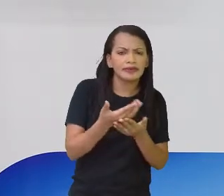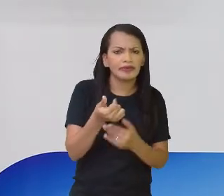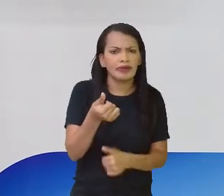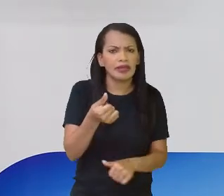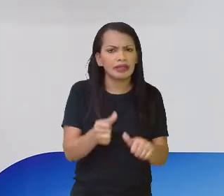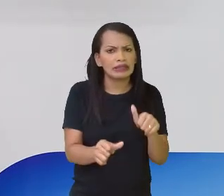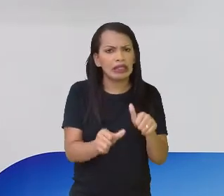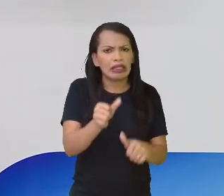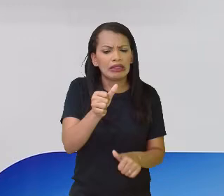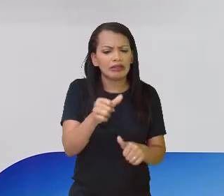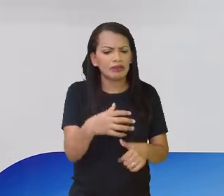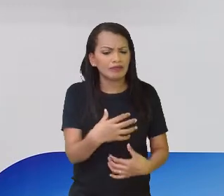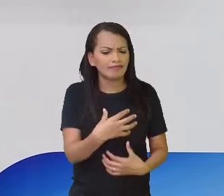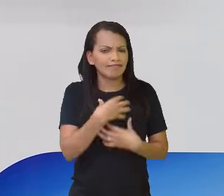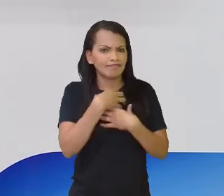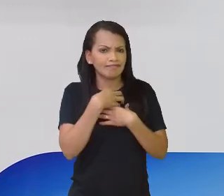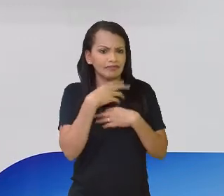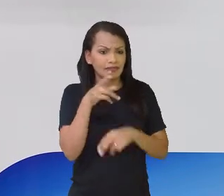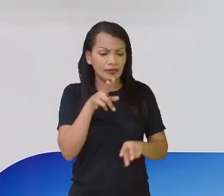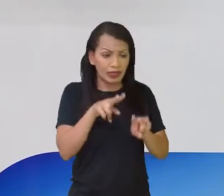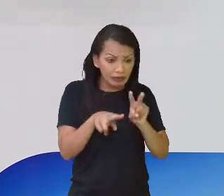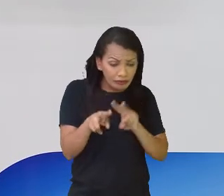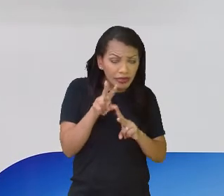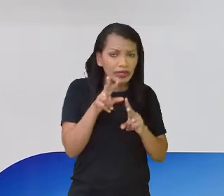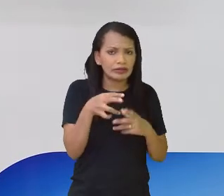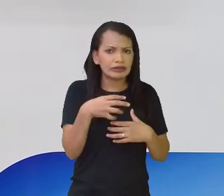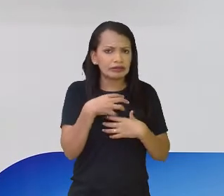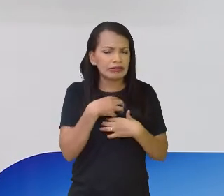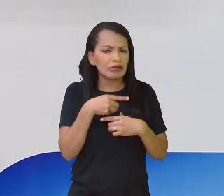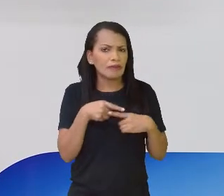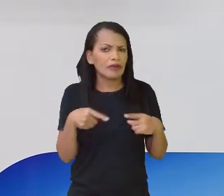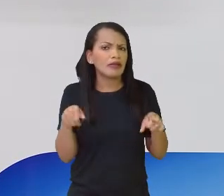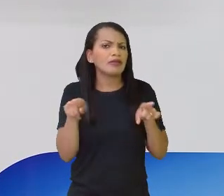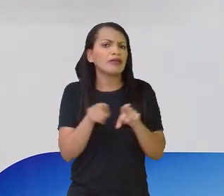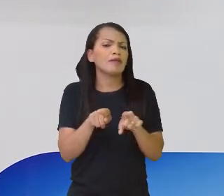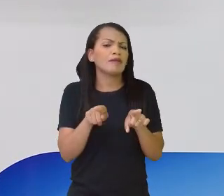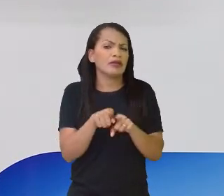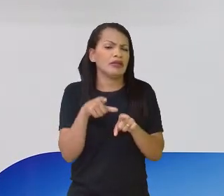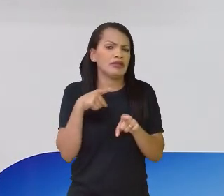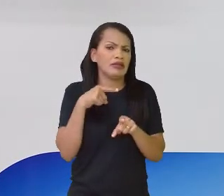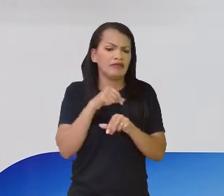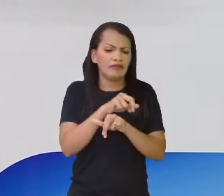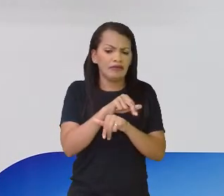paisagem a partir dos sentimentos, do que a gente vê, do que a gente sente, mas também tem tudo isso lá.